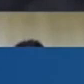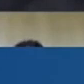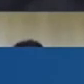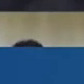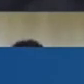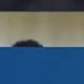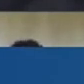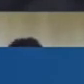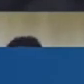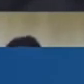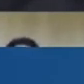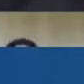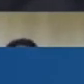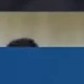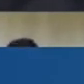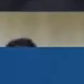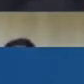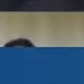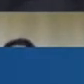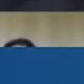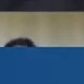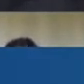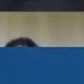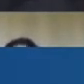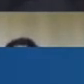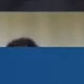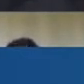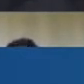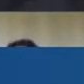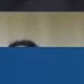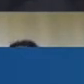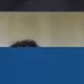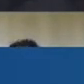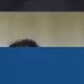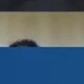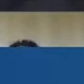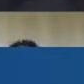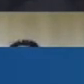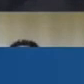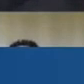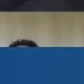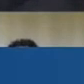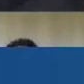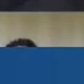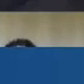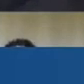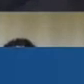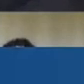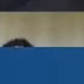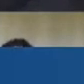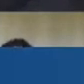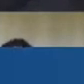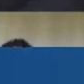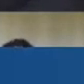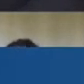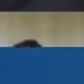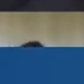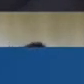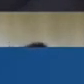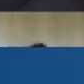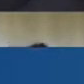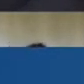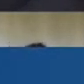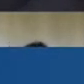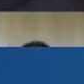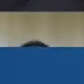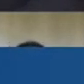indicam isto, indicam uma forte vinculação desses homicídios, especialmente da